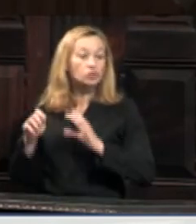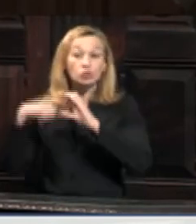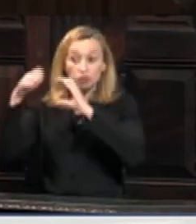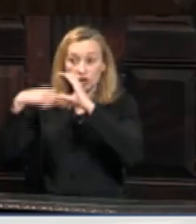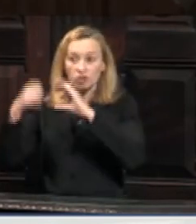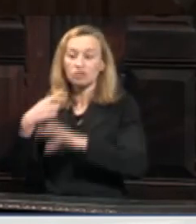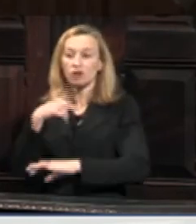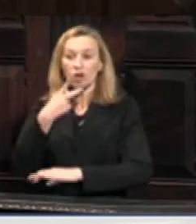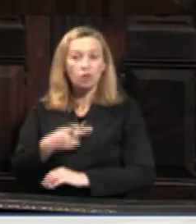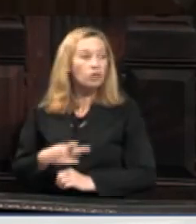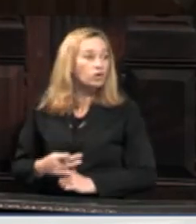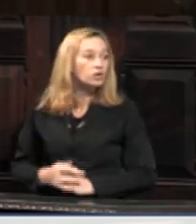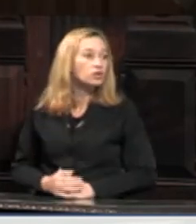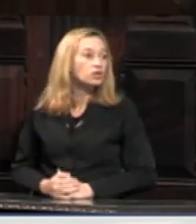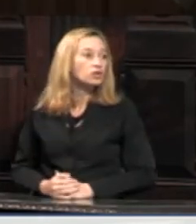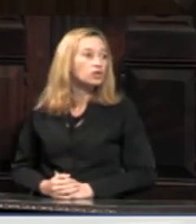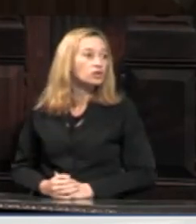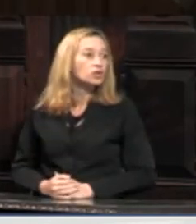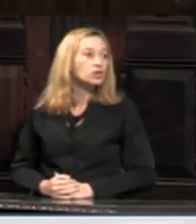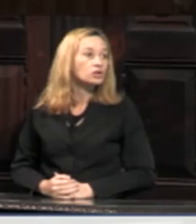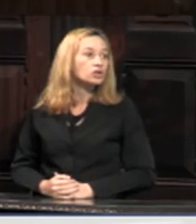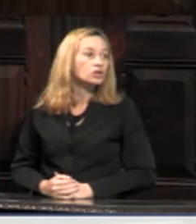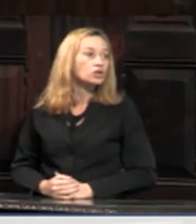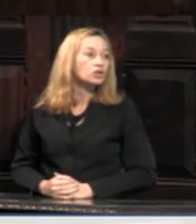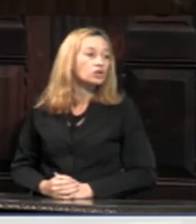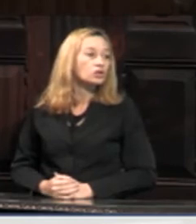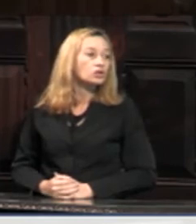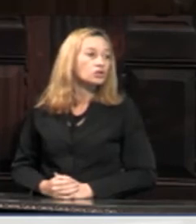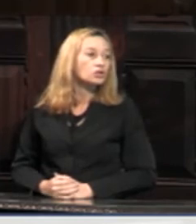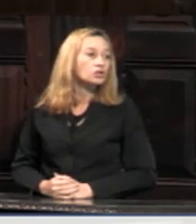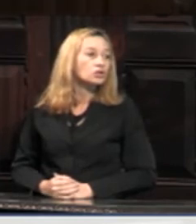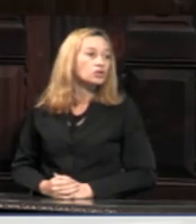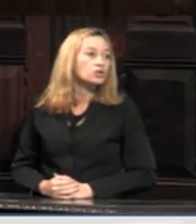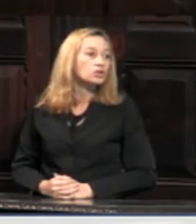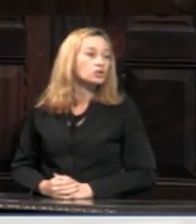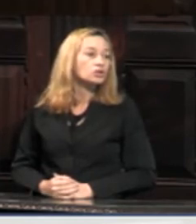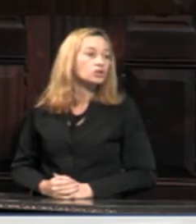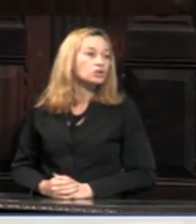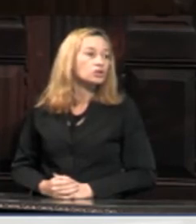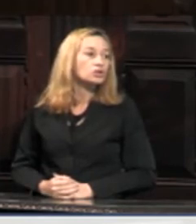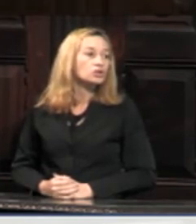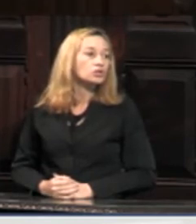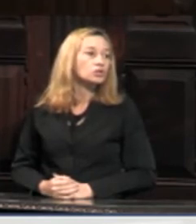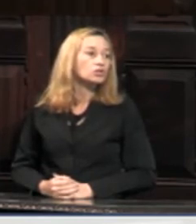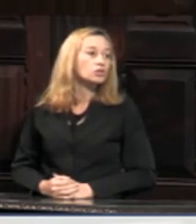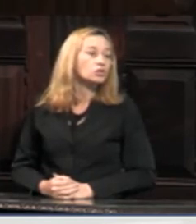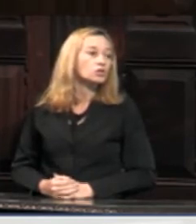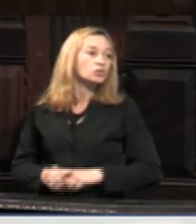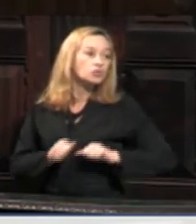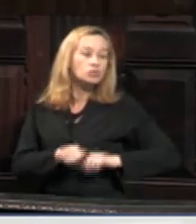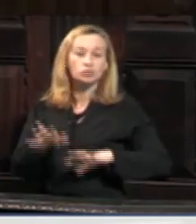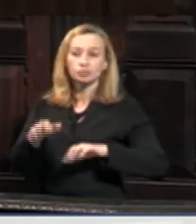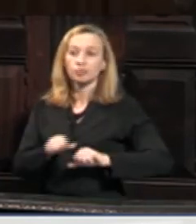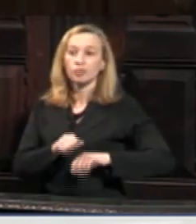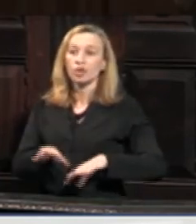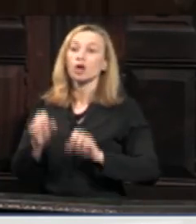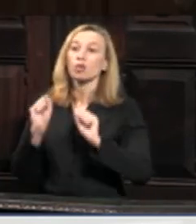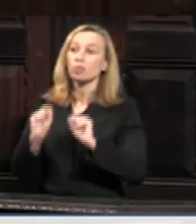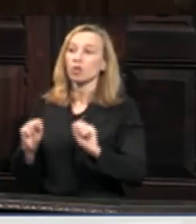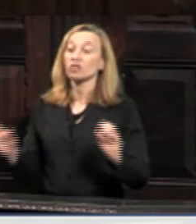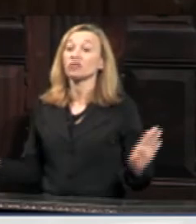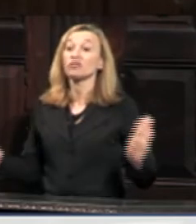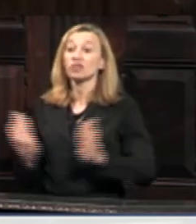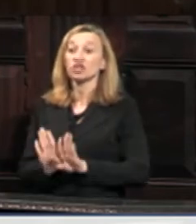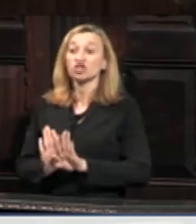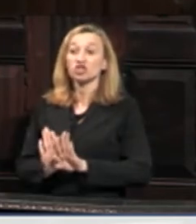pérola de que um cabo e um soldado, apenas isso seriam capazes de